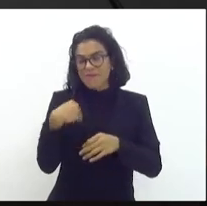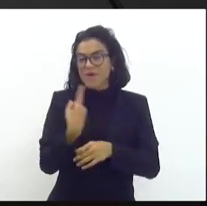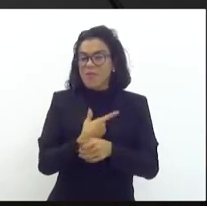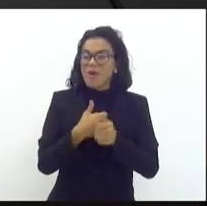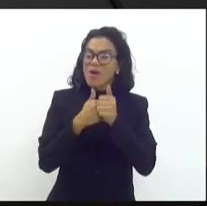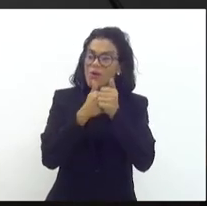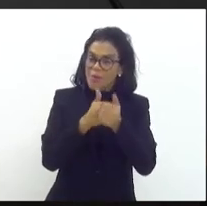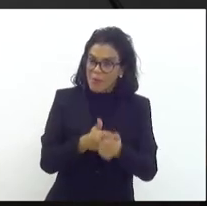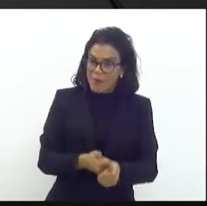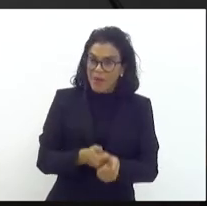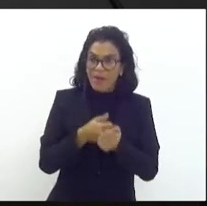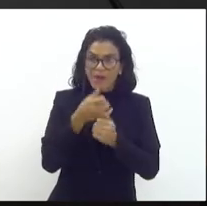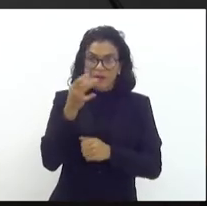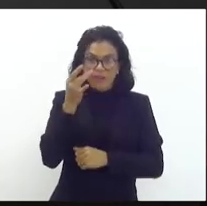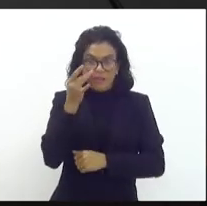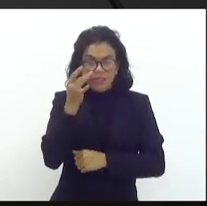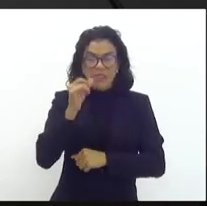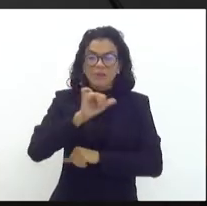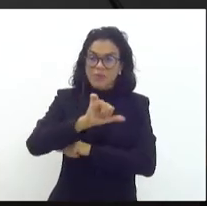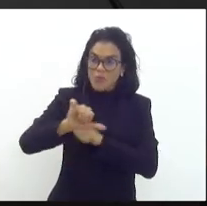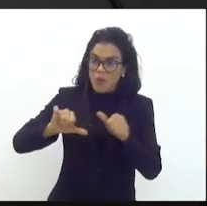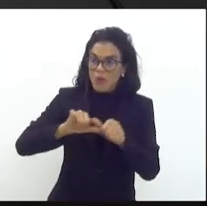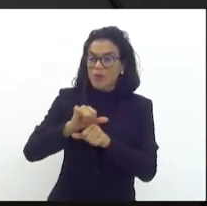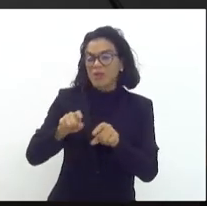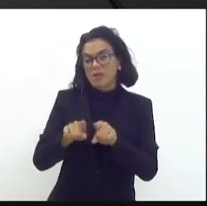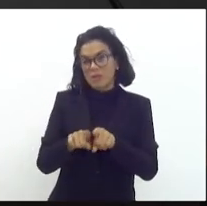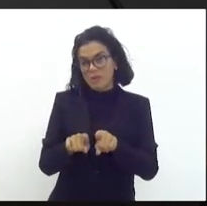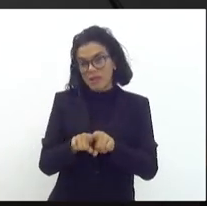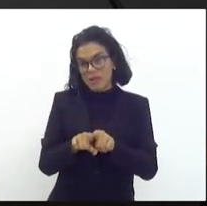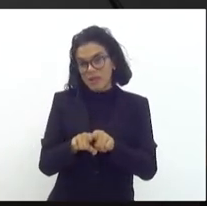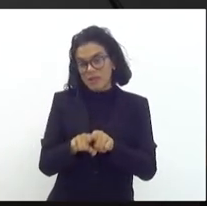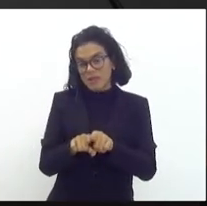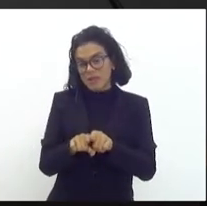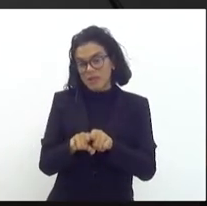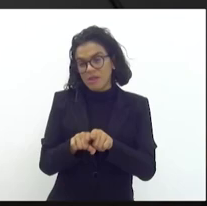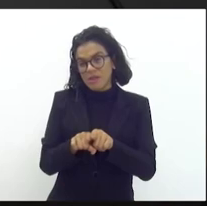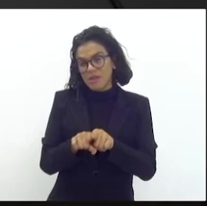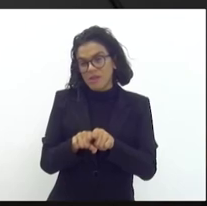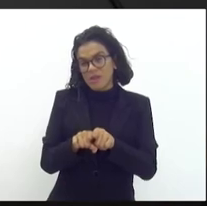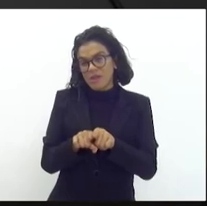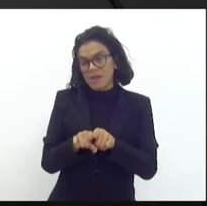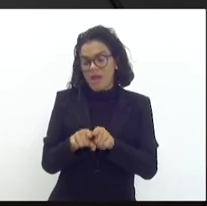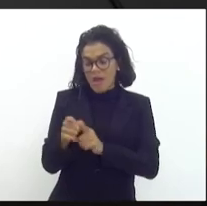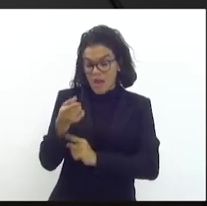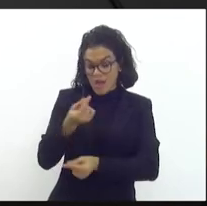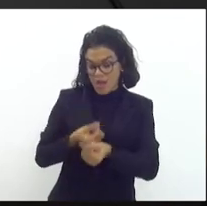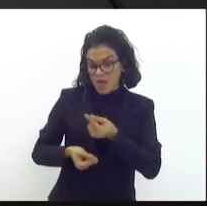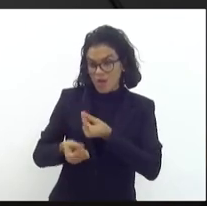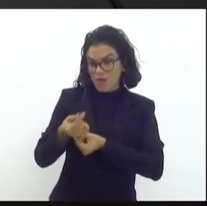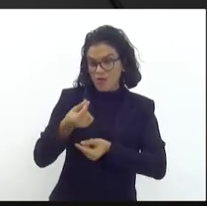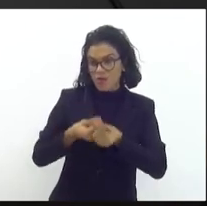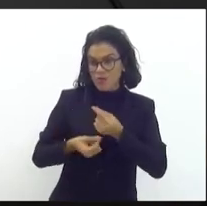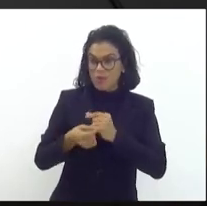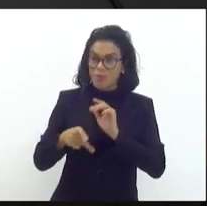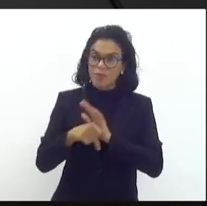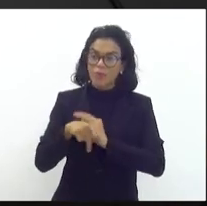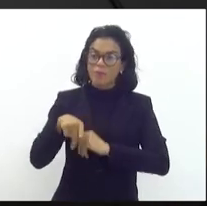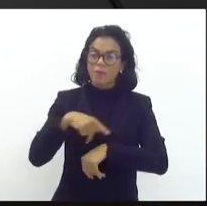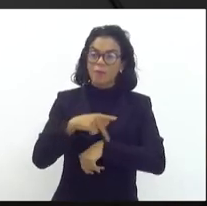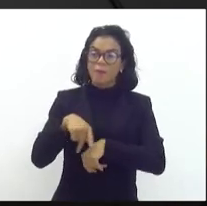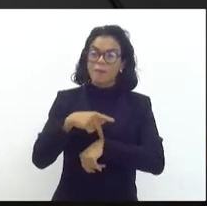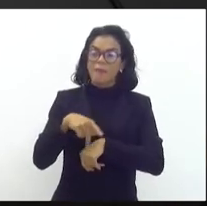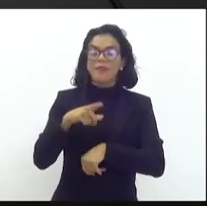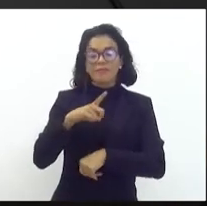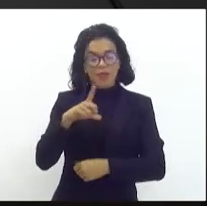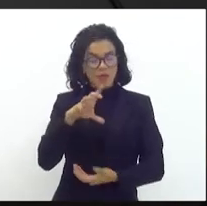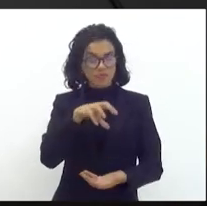e isso Isso muda completamente a economia do país e tem um setor que